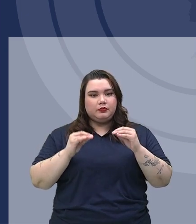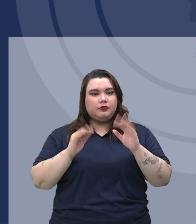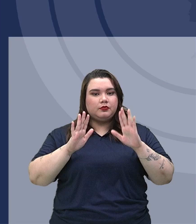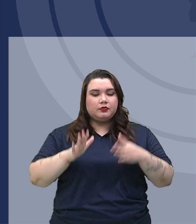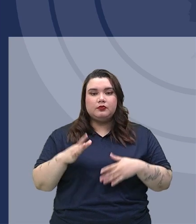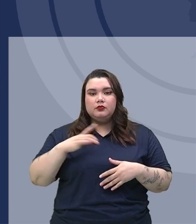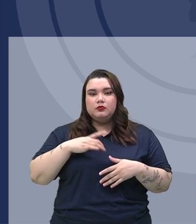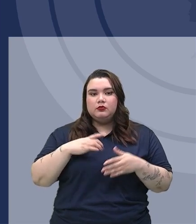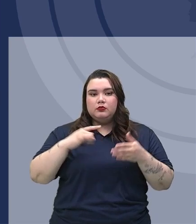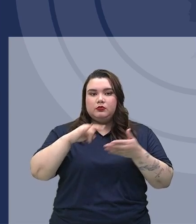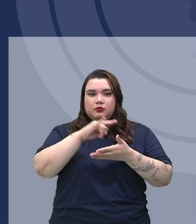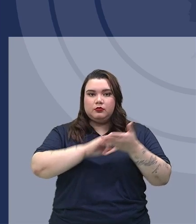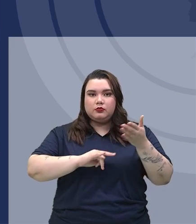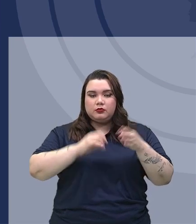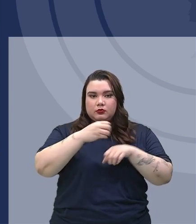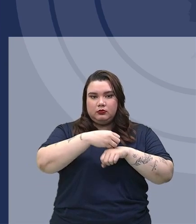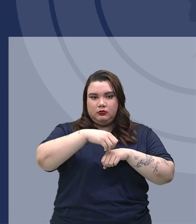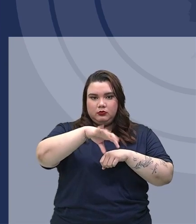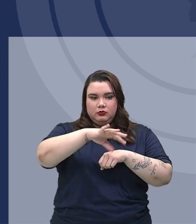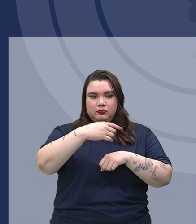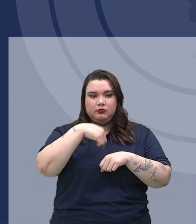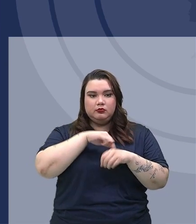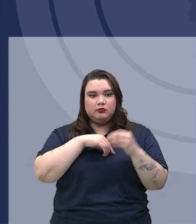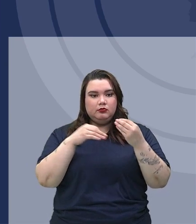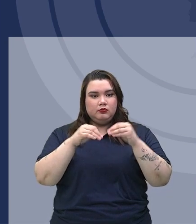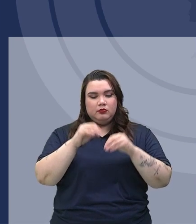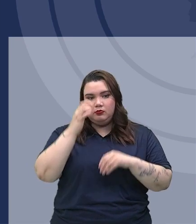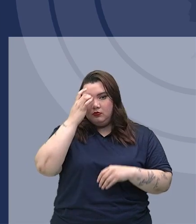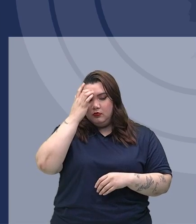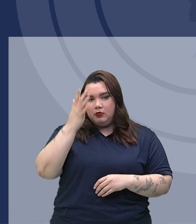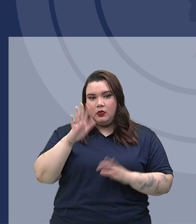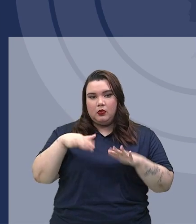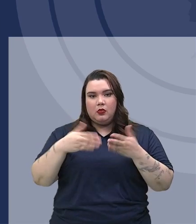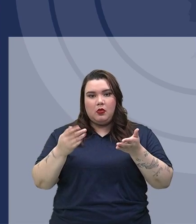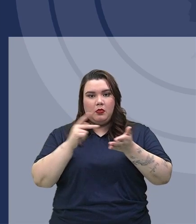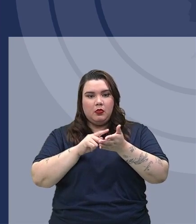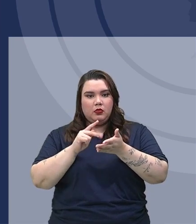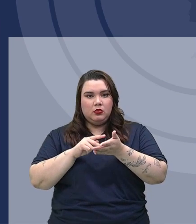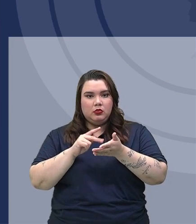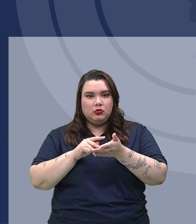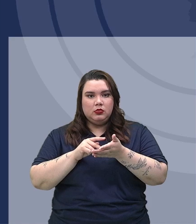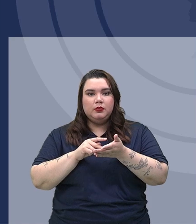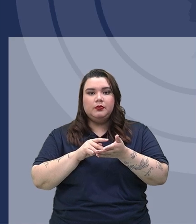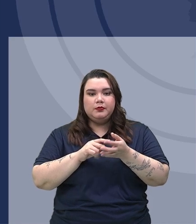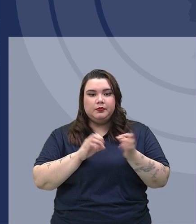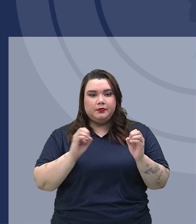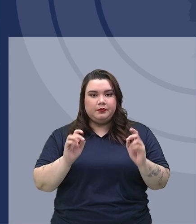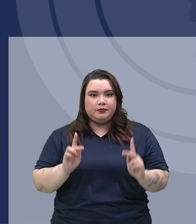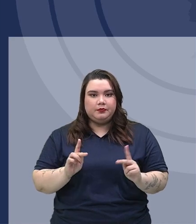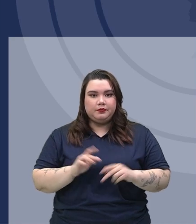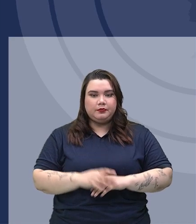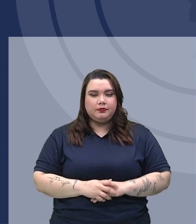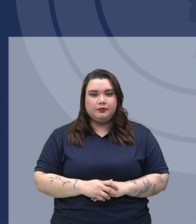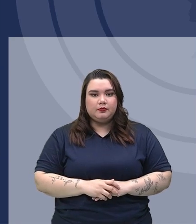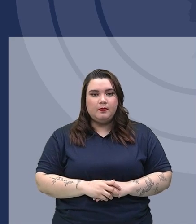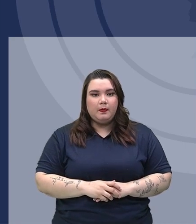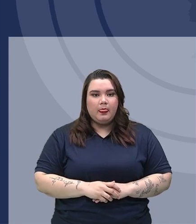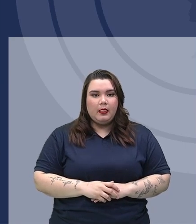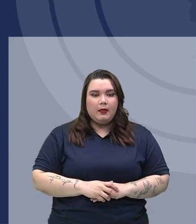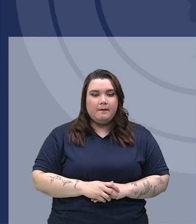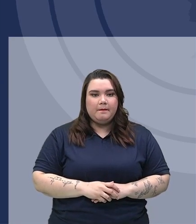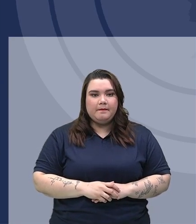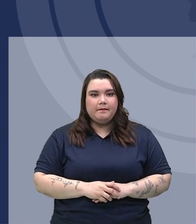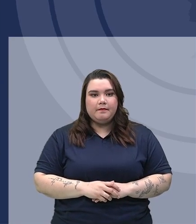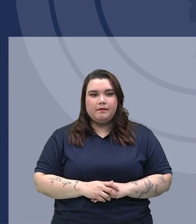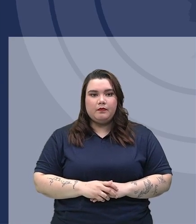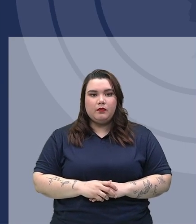nosso documento orientador também, mas foi colocada aqui para facilitar o valor de cada avaliação, tá bom? O valor também aqui,